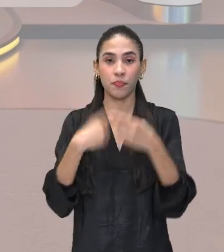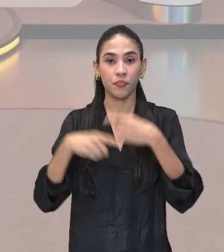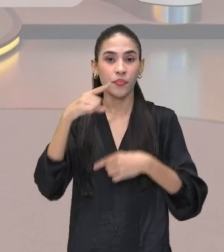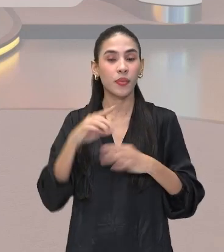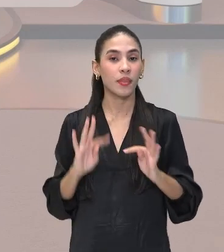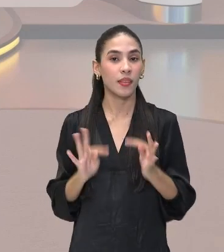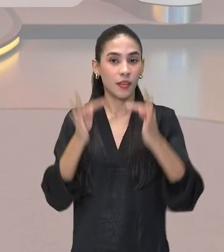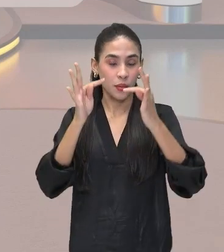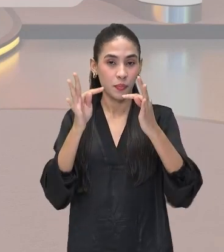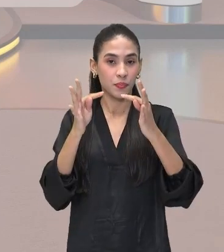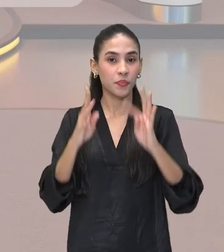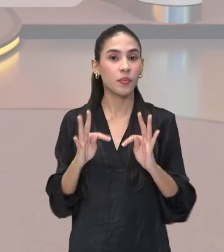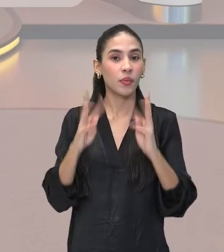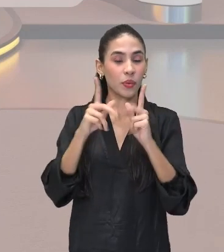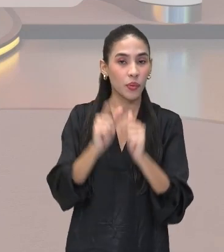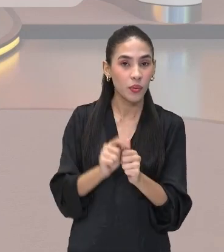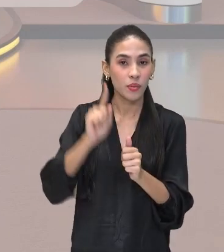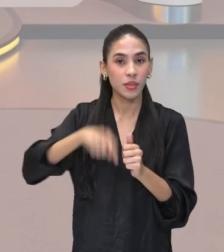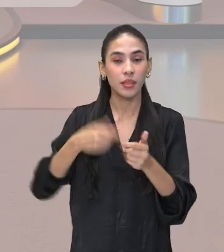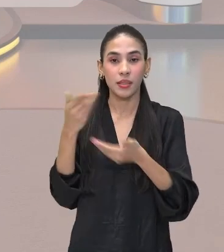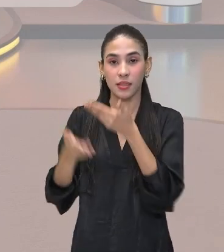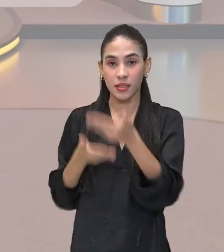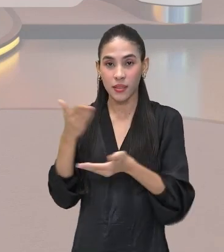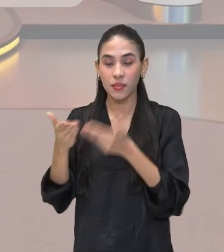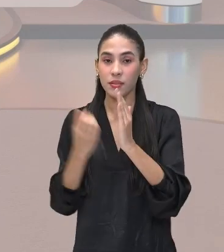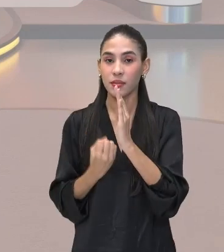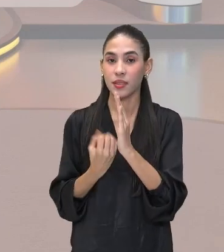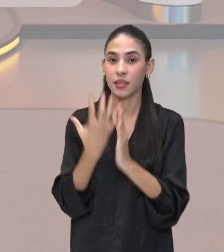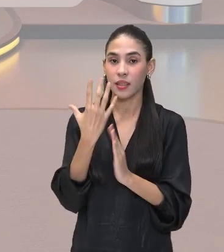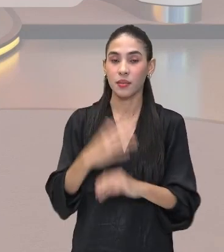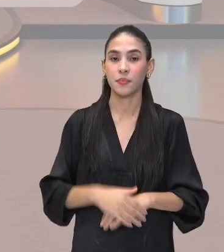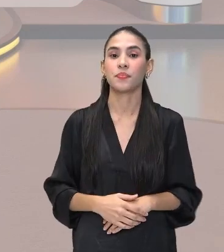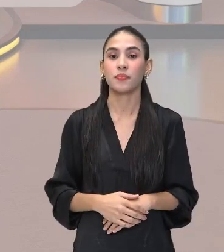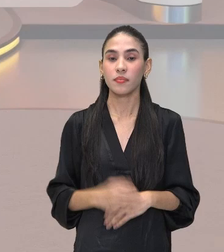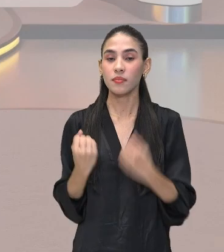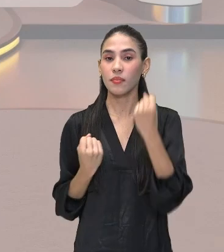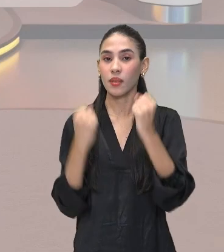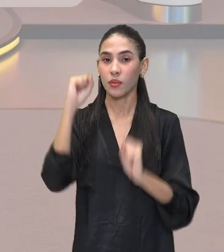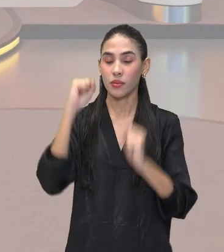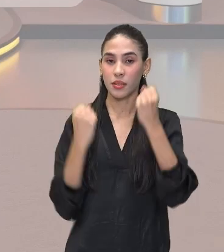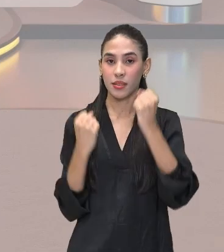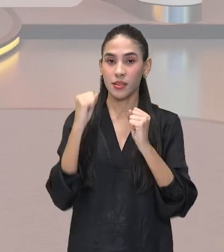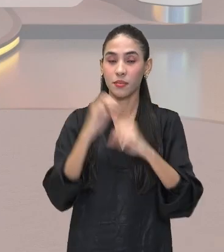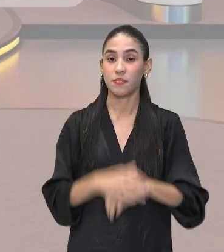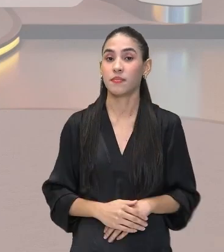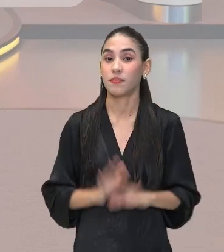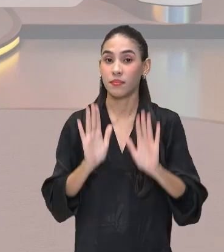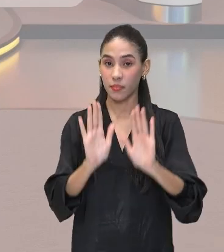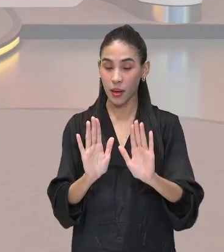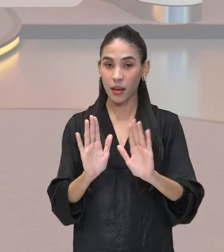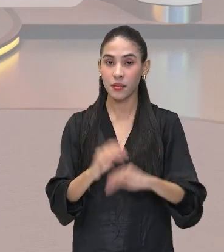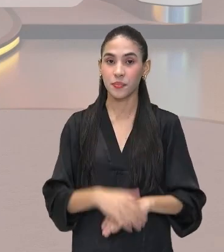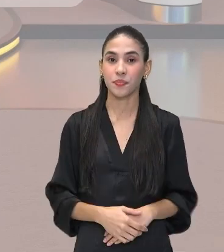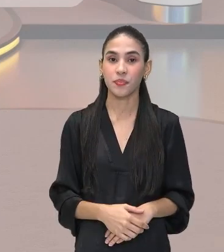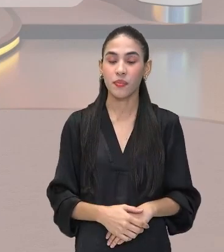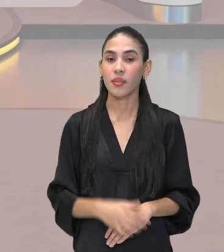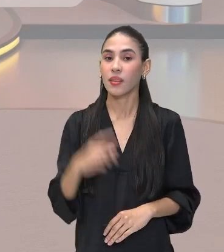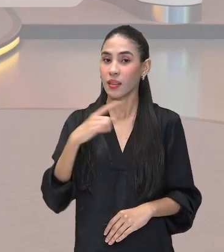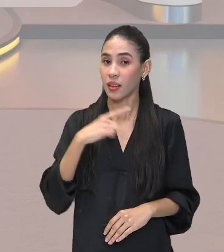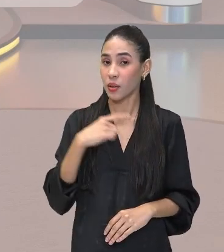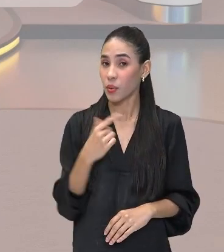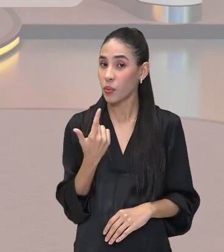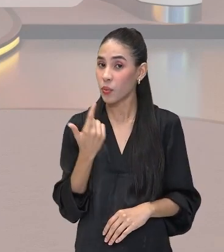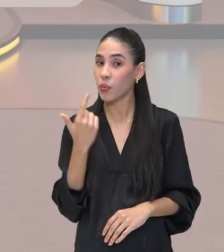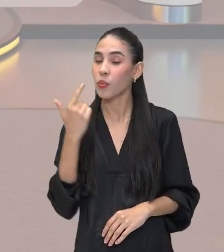tecnológicas, todos esses são benefícios criados, né, pela industrialização. Porém, existe o outro lado